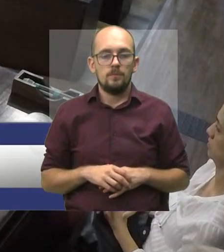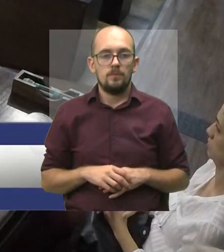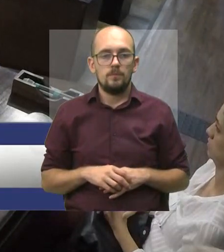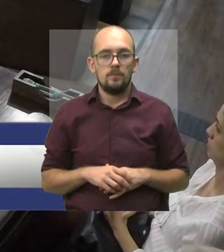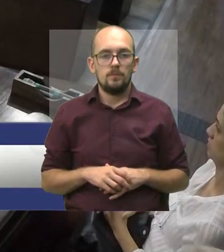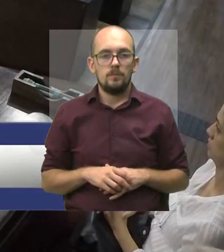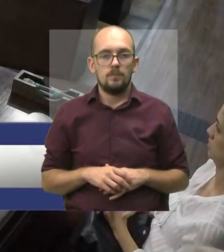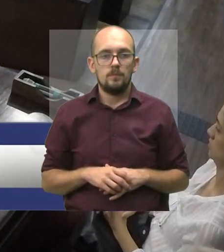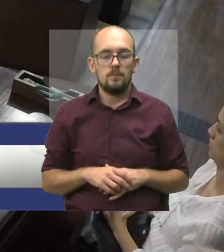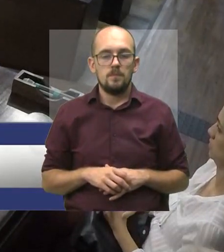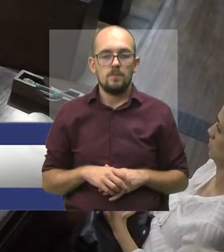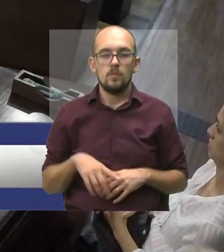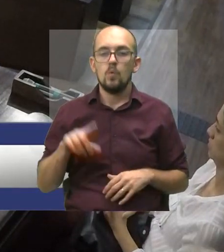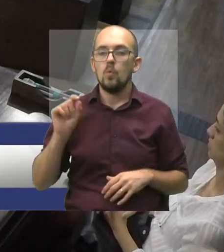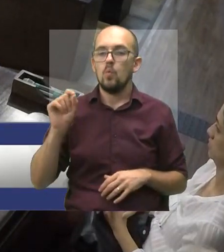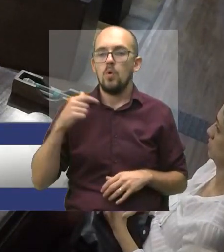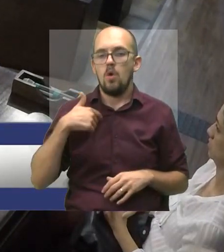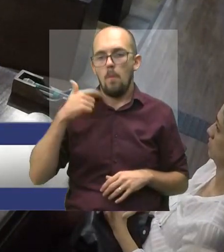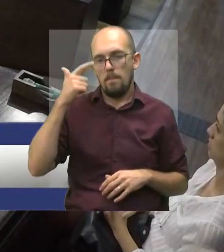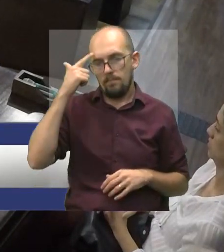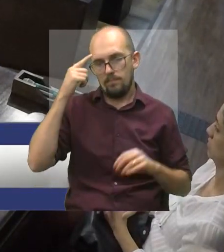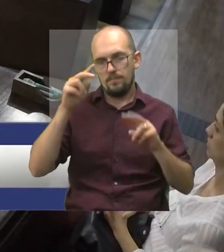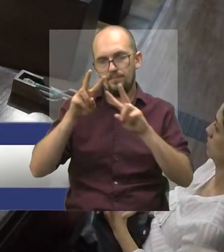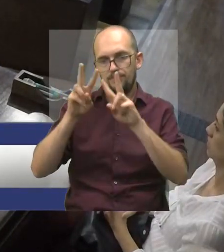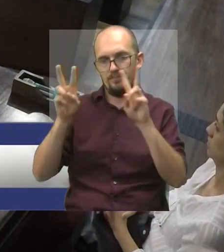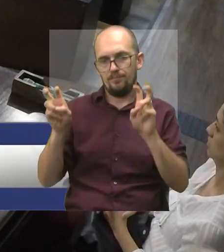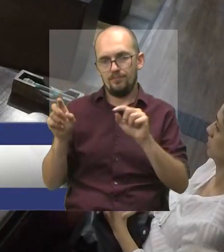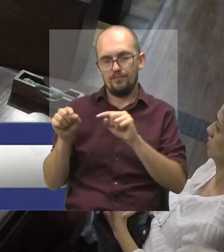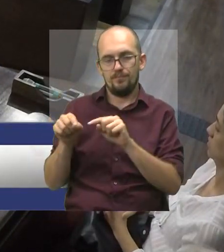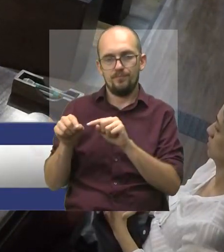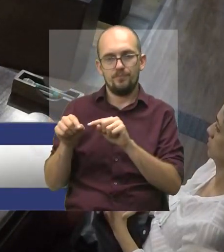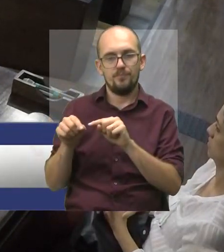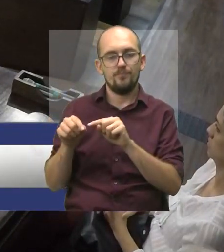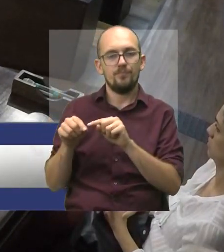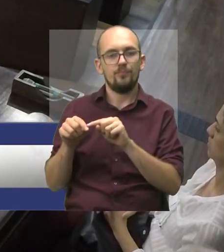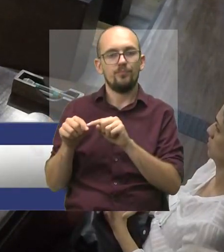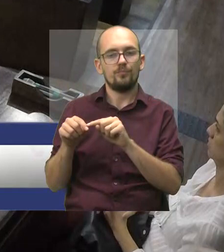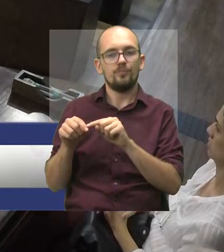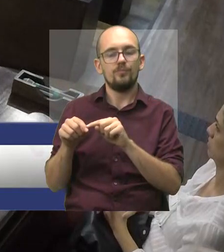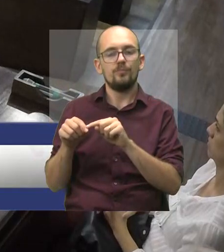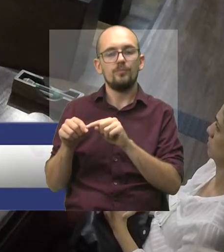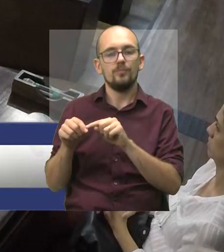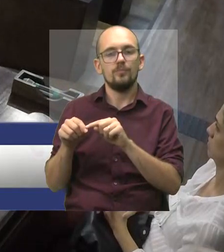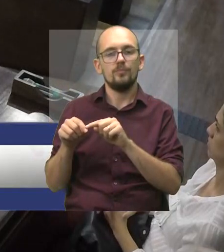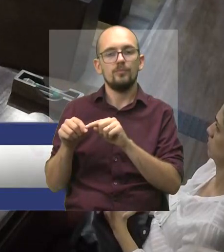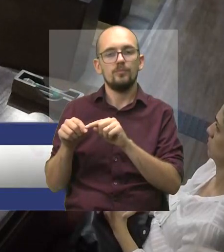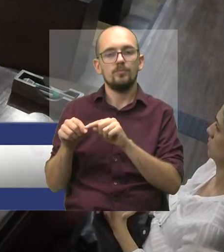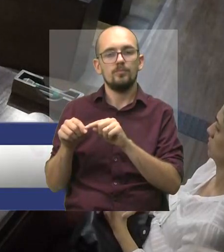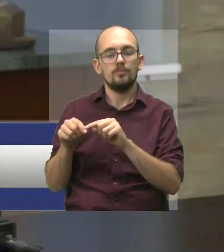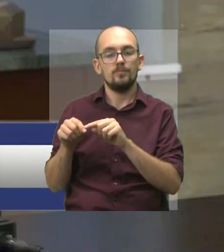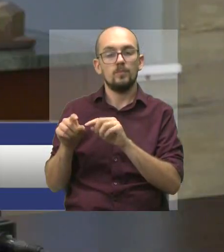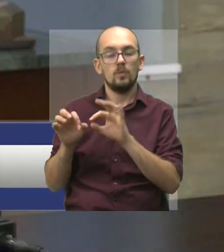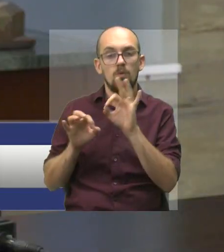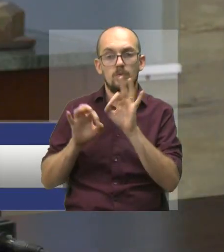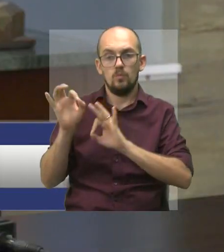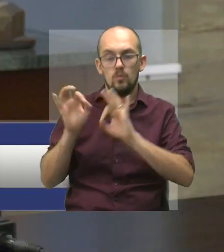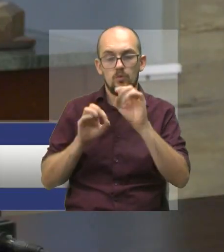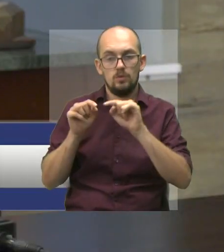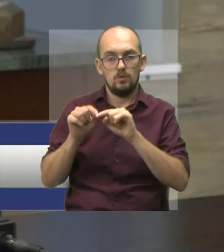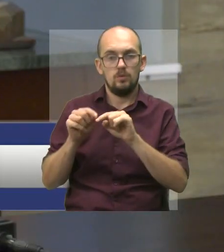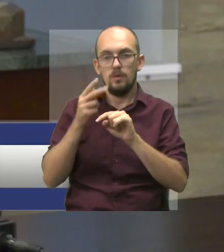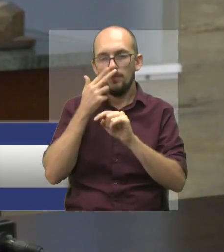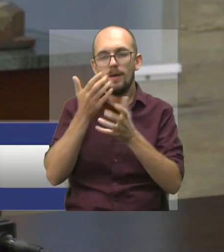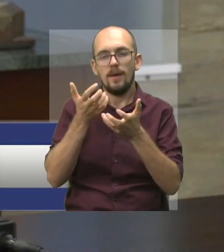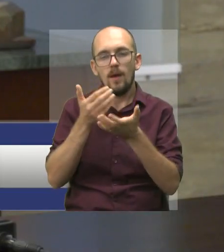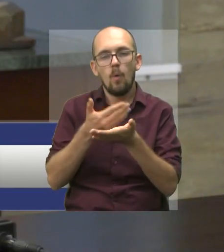O que eu penso a respeito disso é que pelo projeto, começa a se